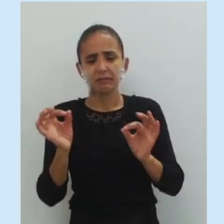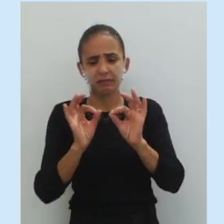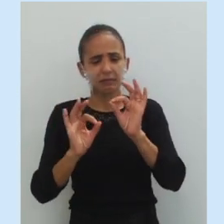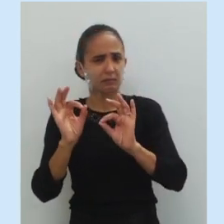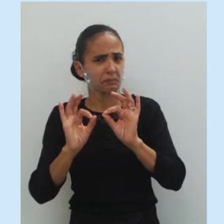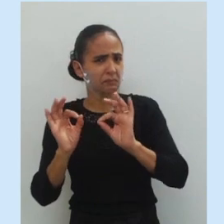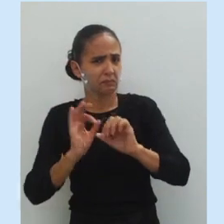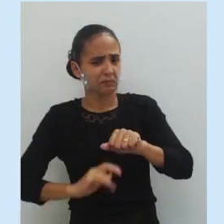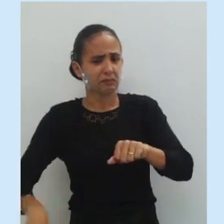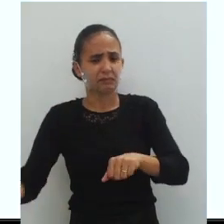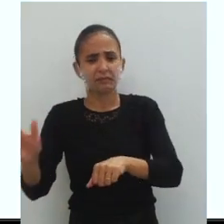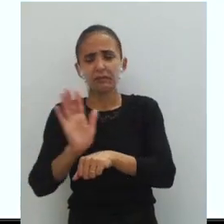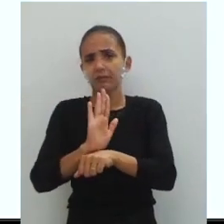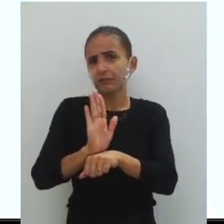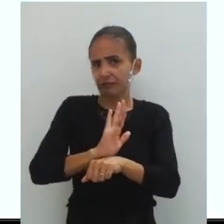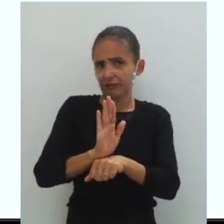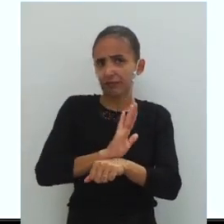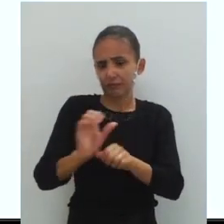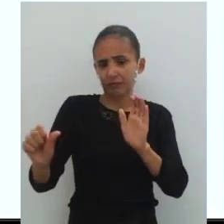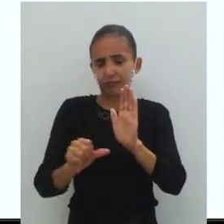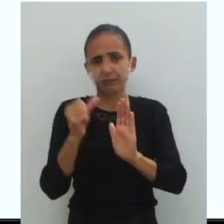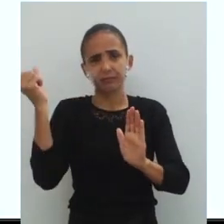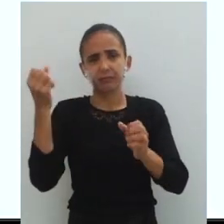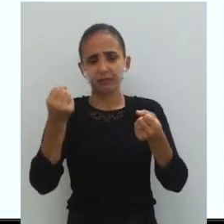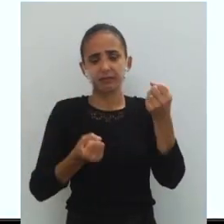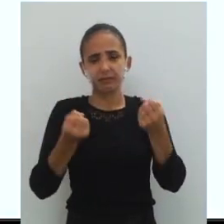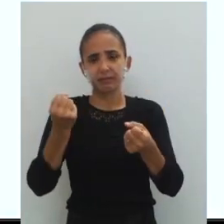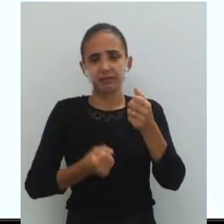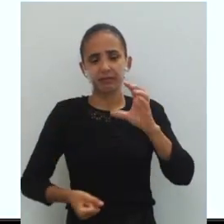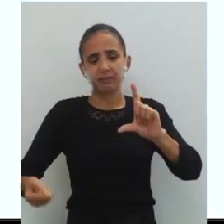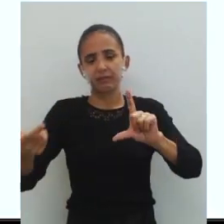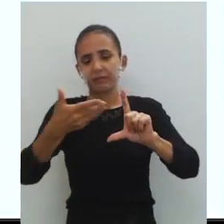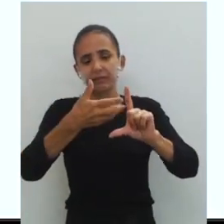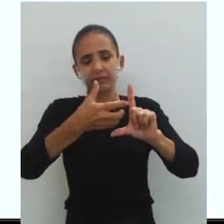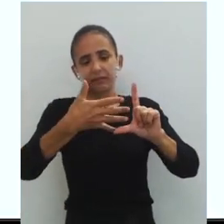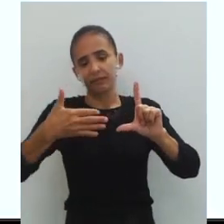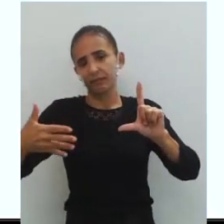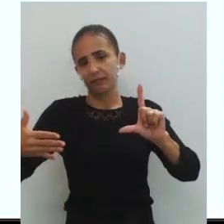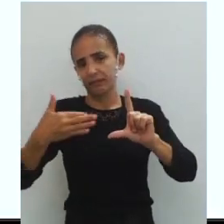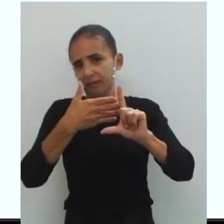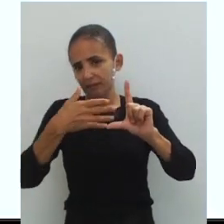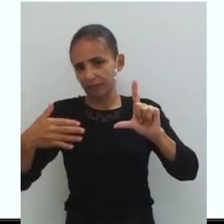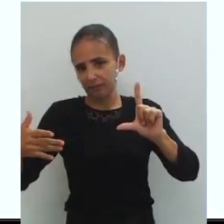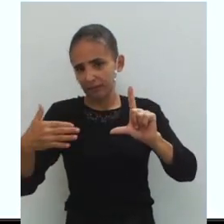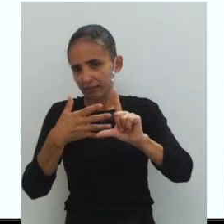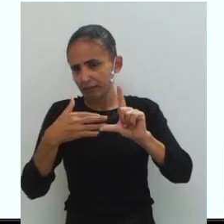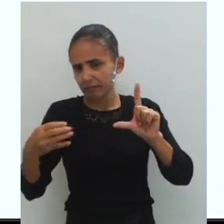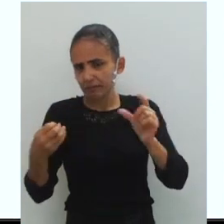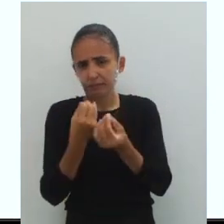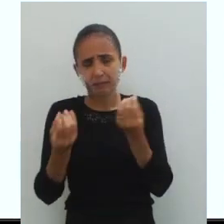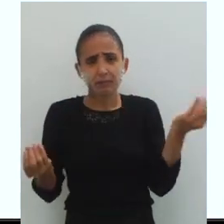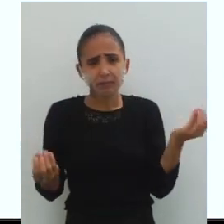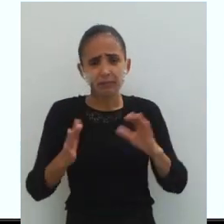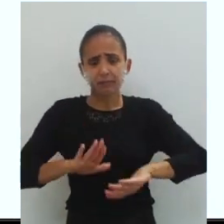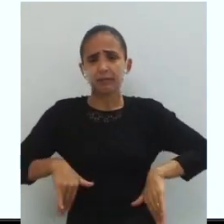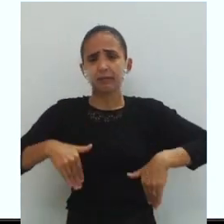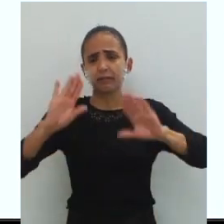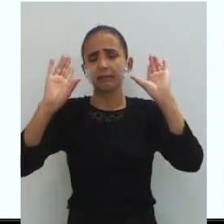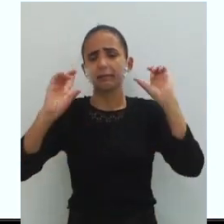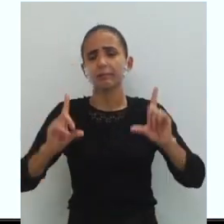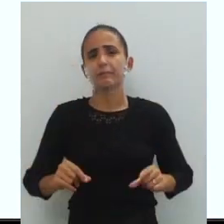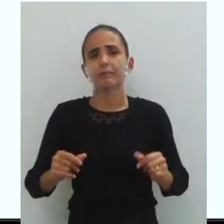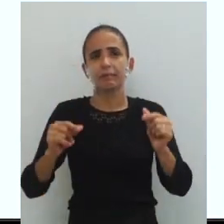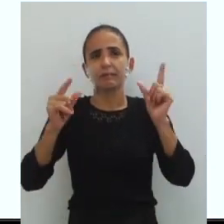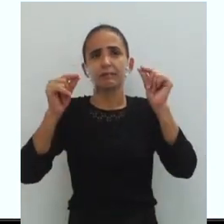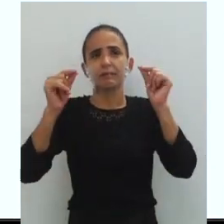que é muito bom, né? Você vê que não tem segurança nenhuma, o custo é bem maior e cada dia que se passa o